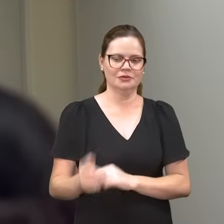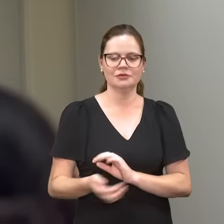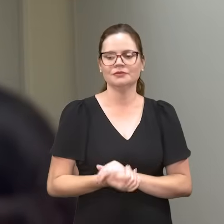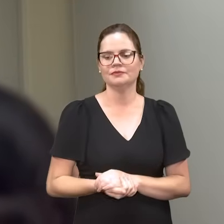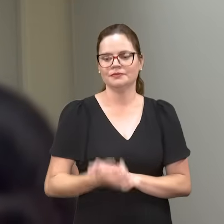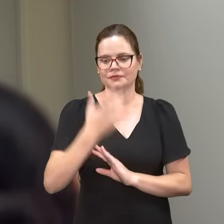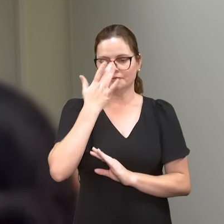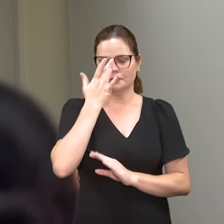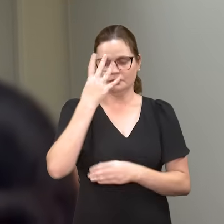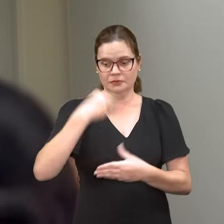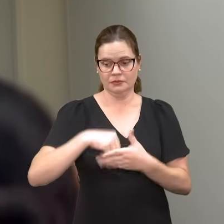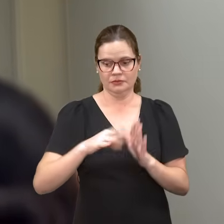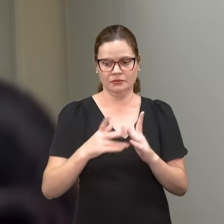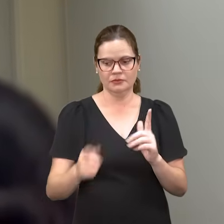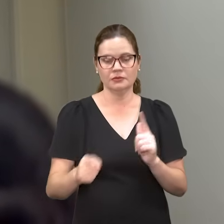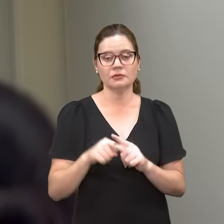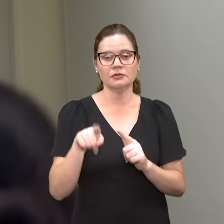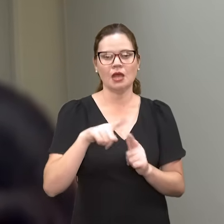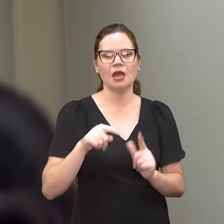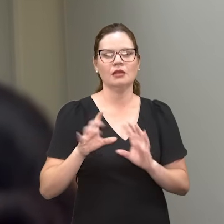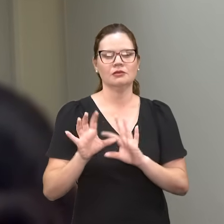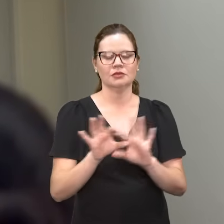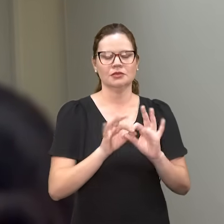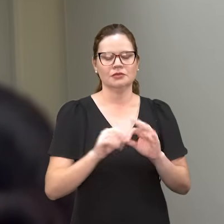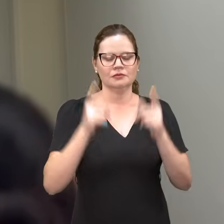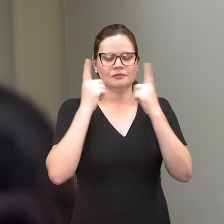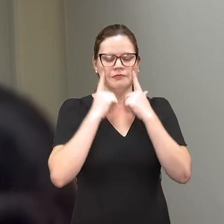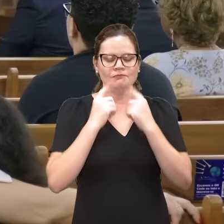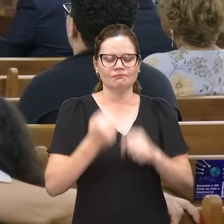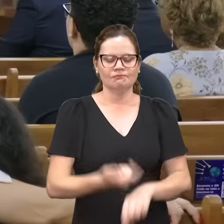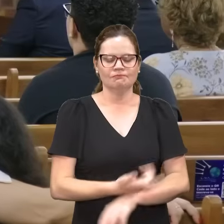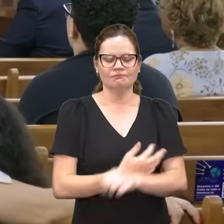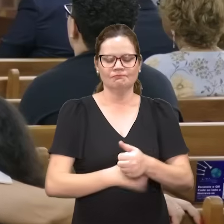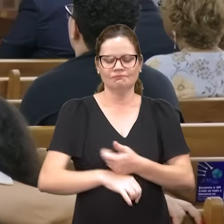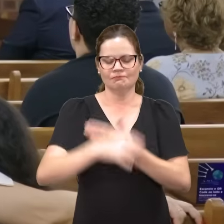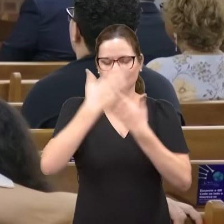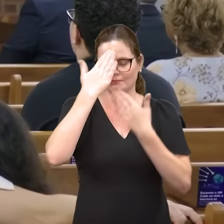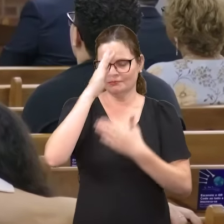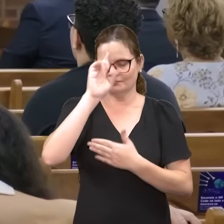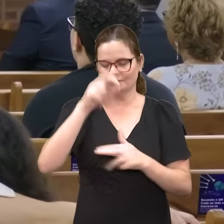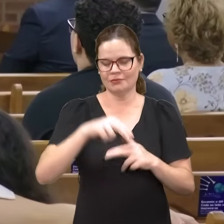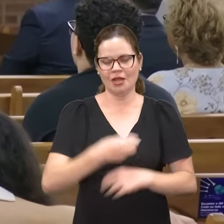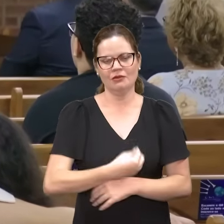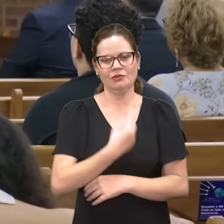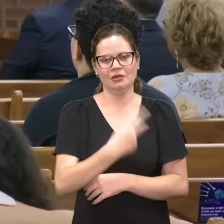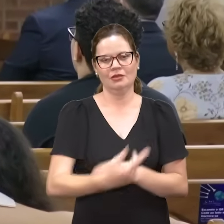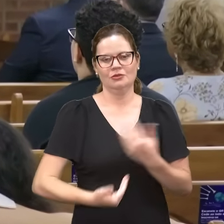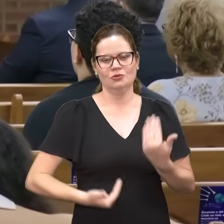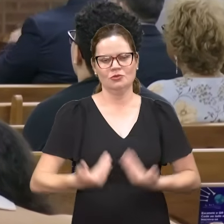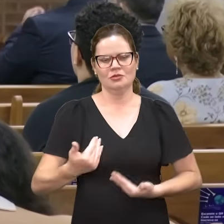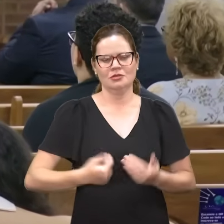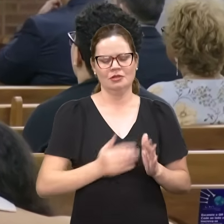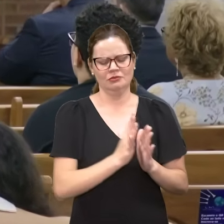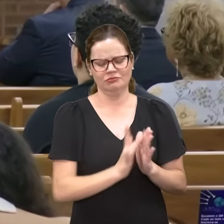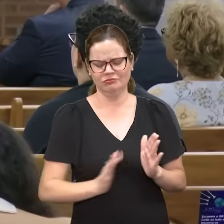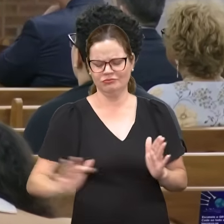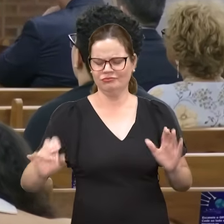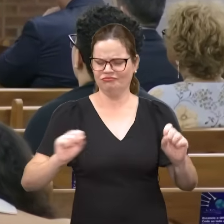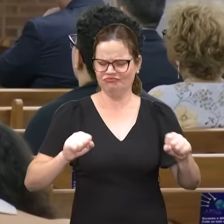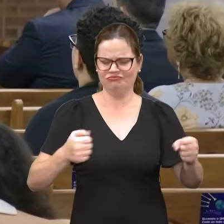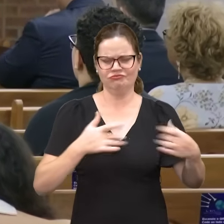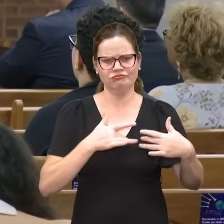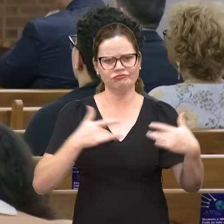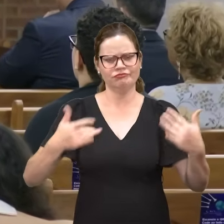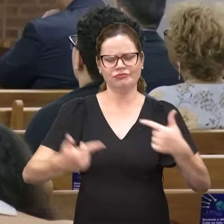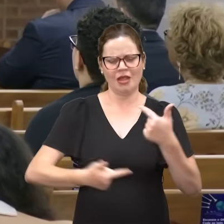Tigueiros. Nos templos, o clima era de comoção e gratidão a Deus pela vida deste servo que se dedicou sem reservas